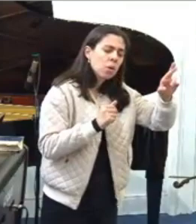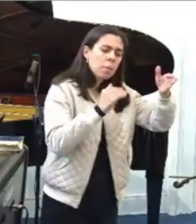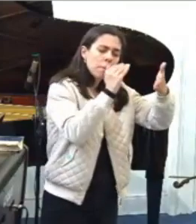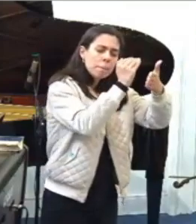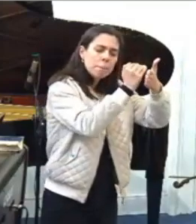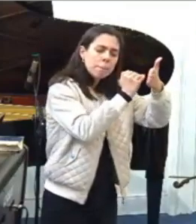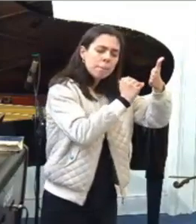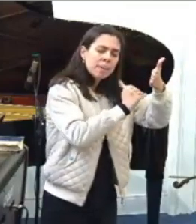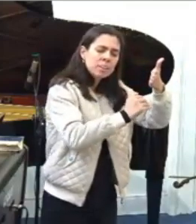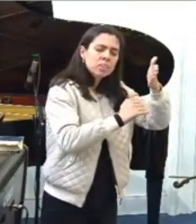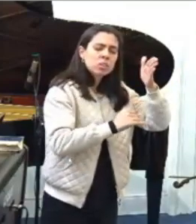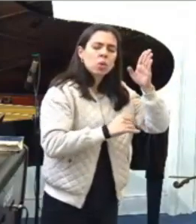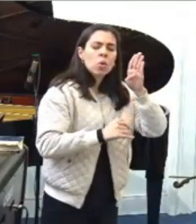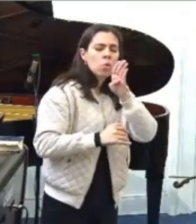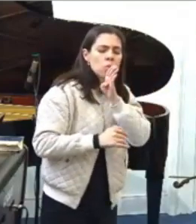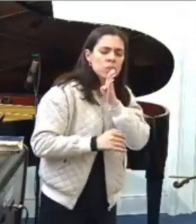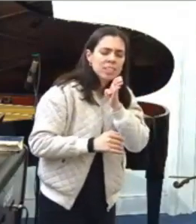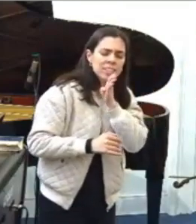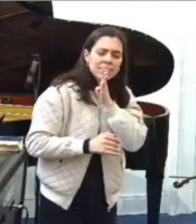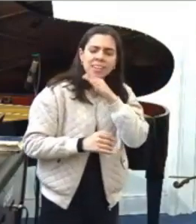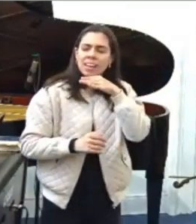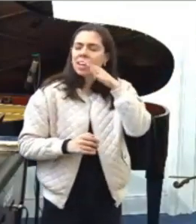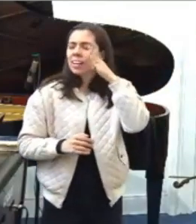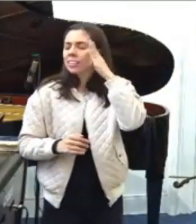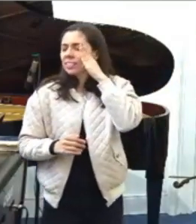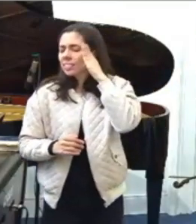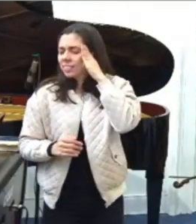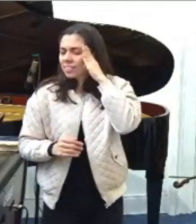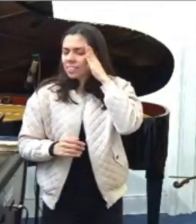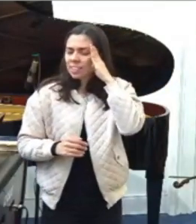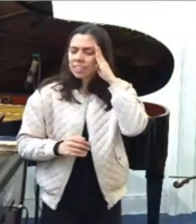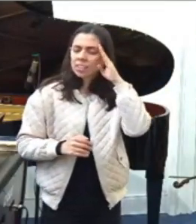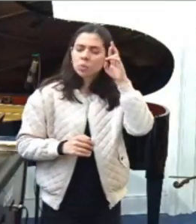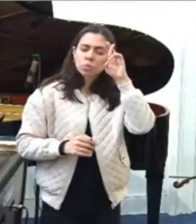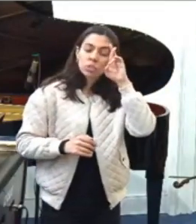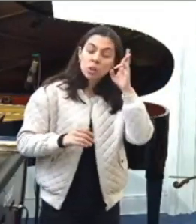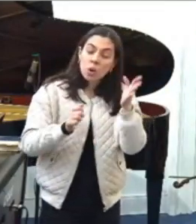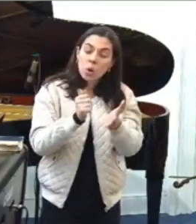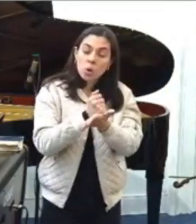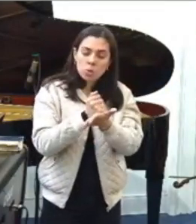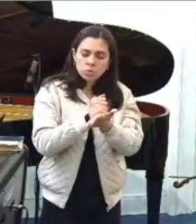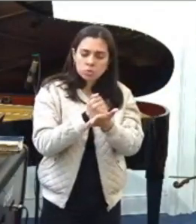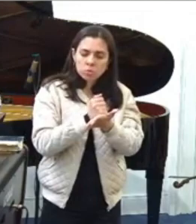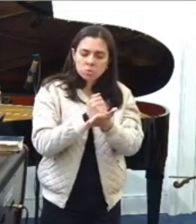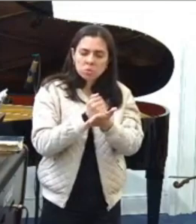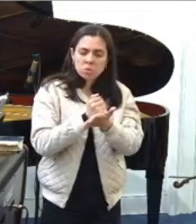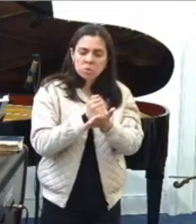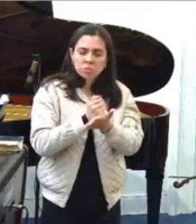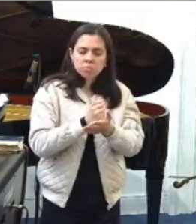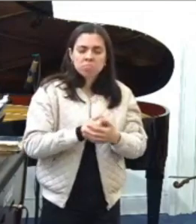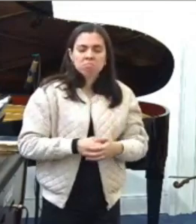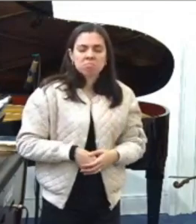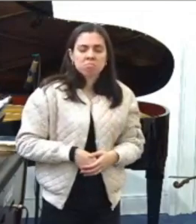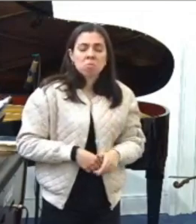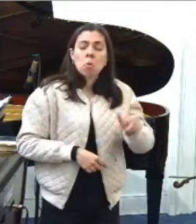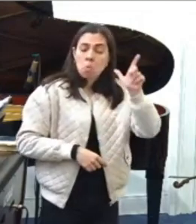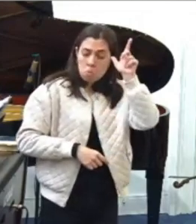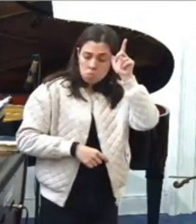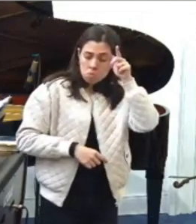há absolutamente nada que escapa ao teu controle, nem mesmo a vida daqueles que